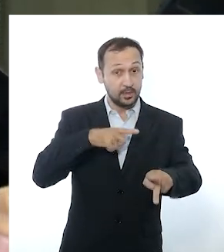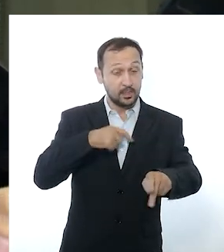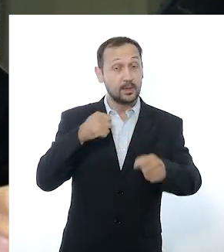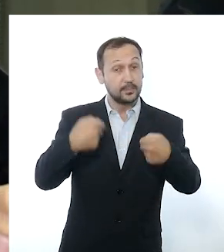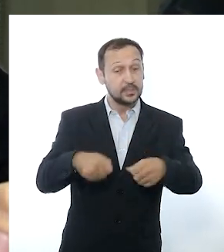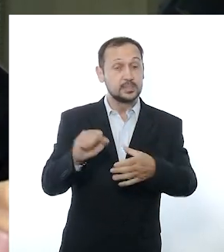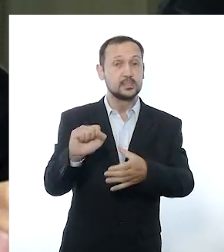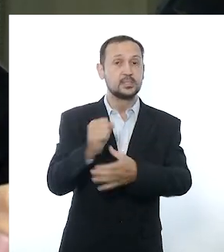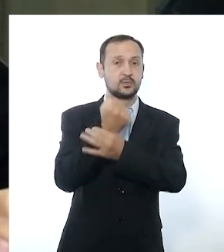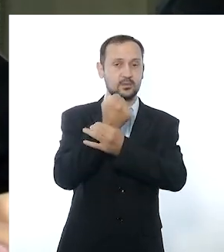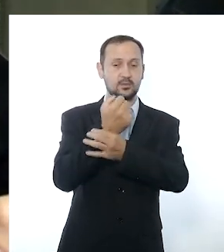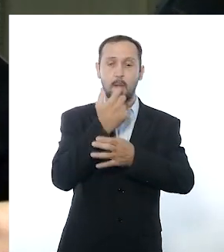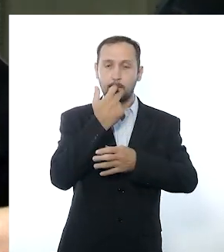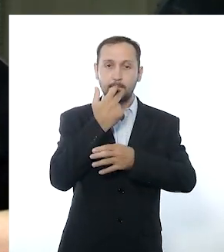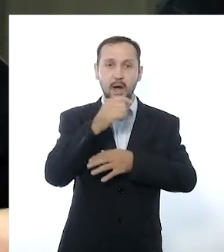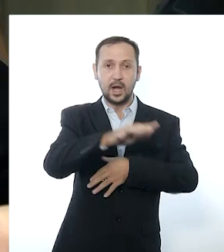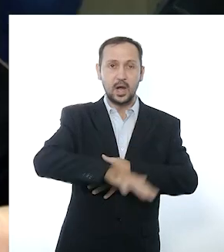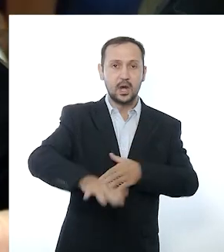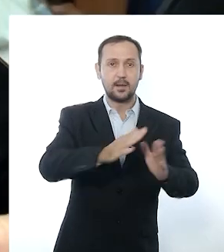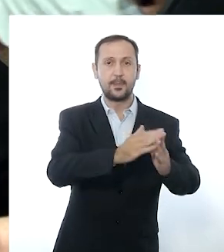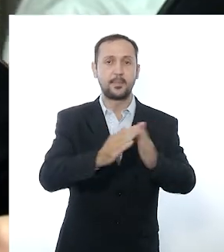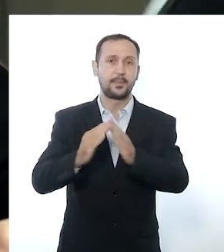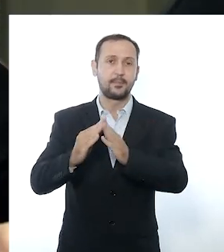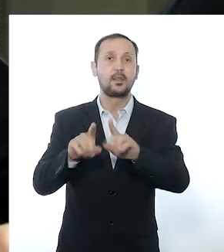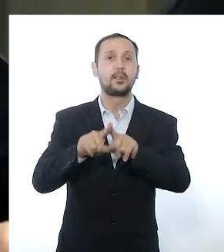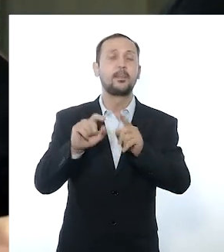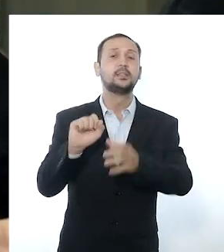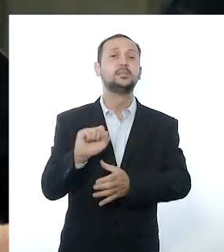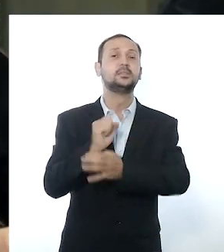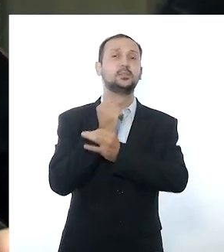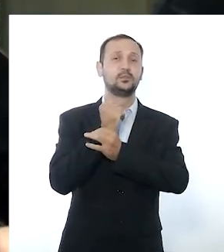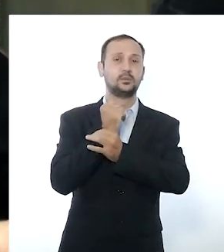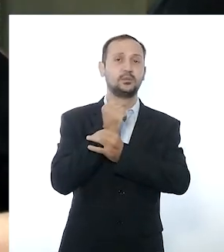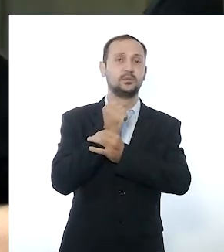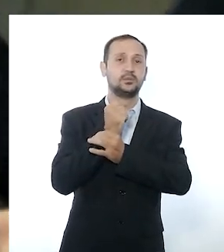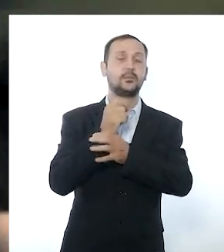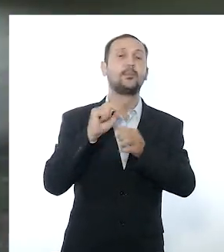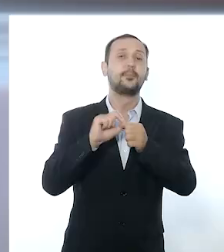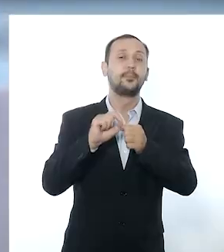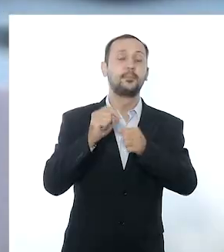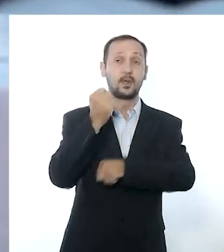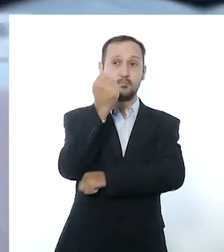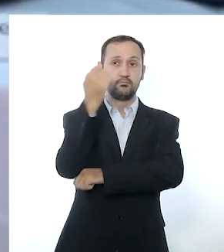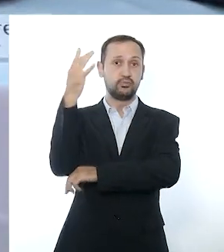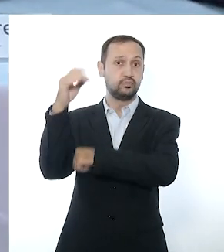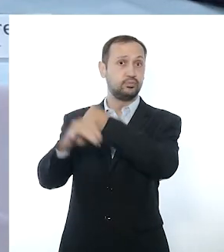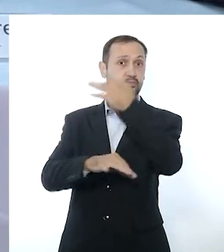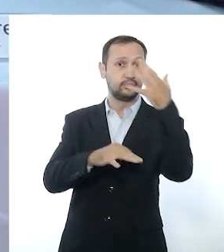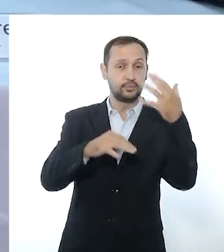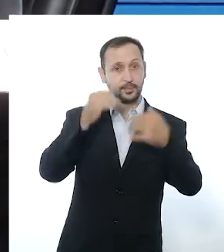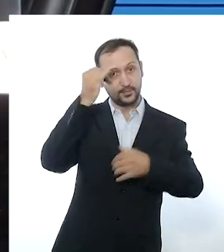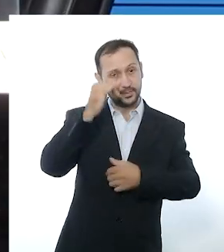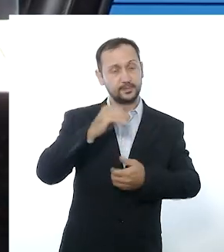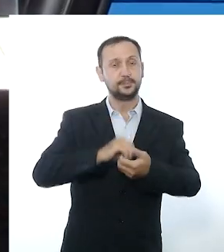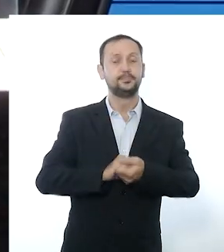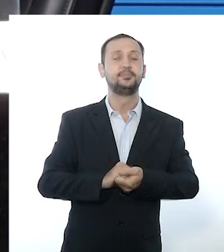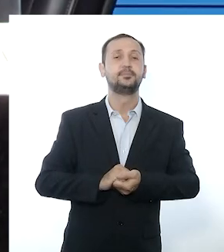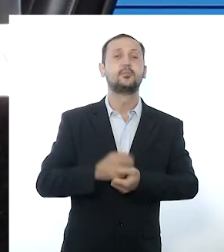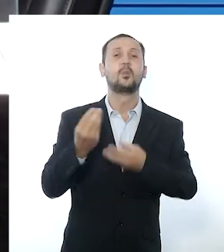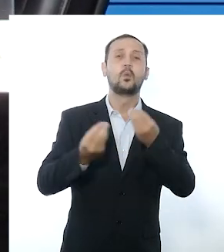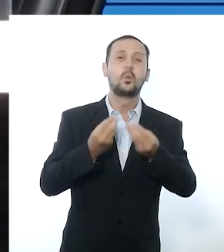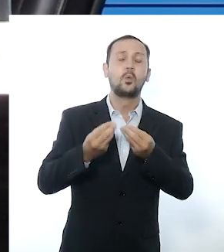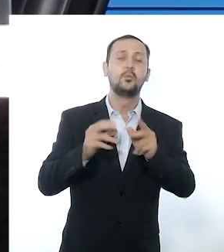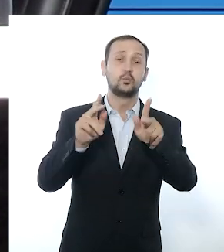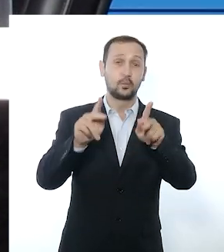dessas barragens, mas também segurança para a proteção do meio ambiente. Em resposta à demanda da